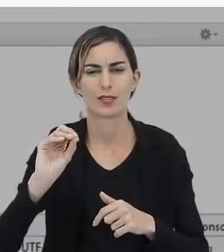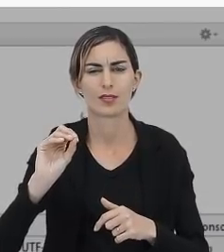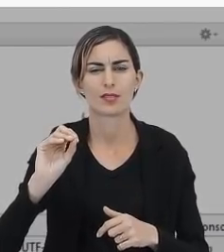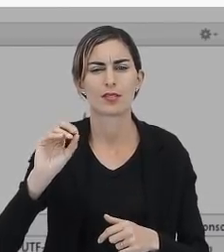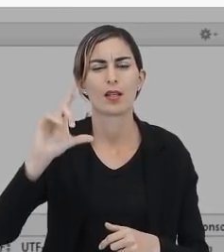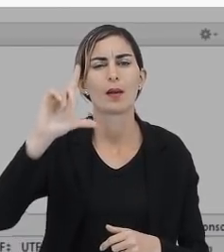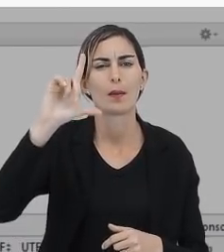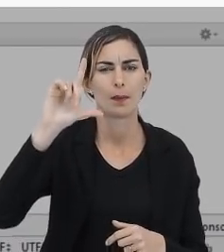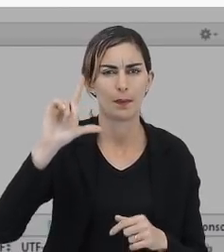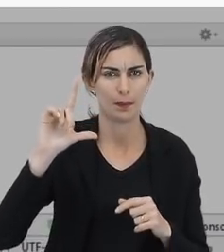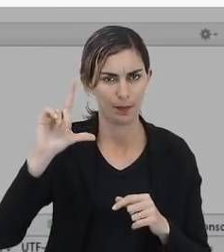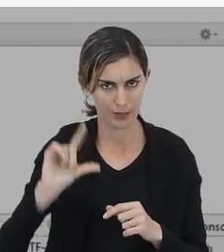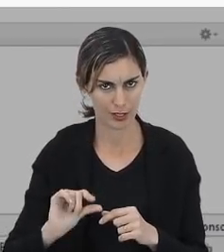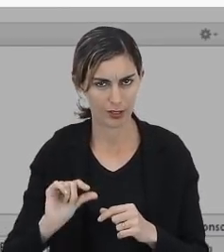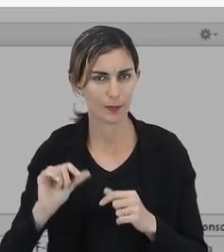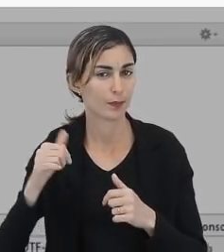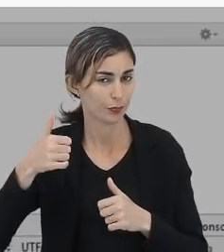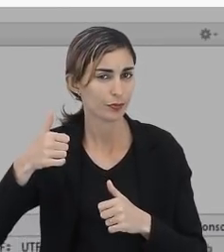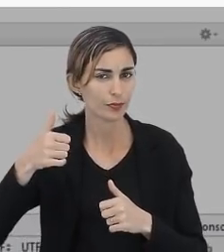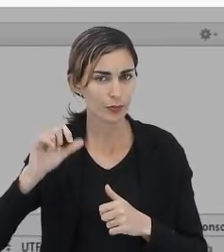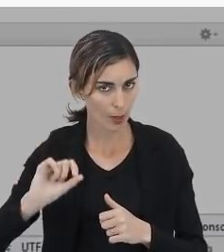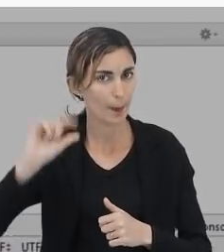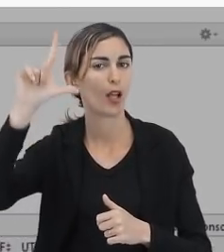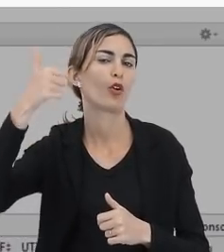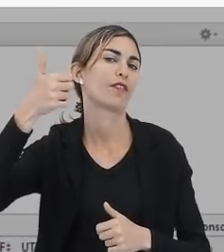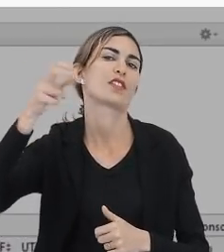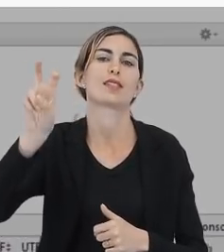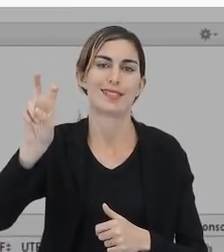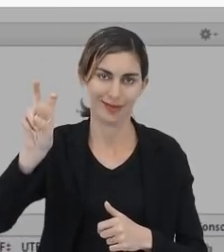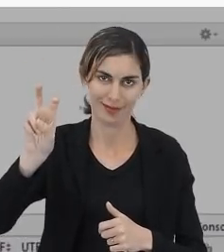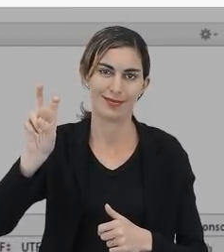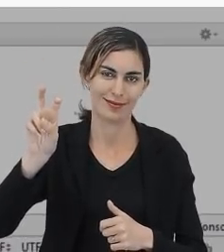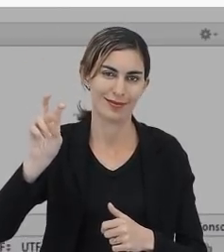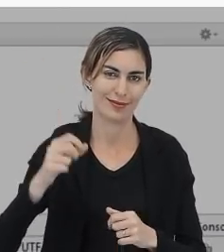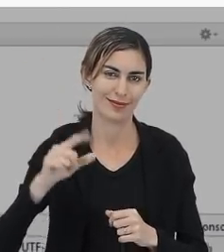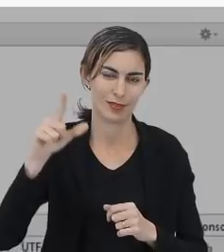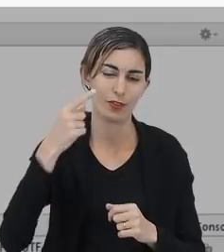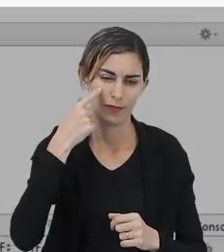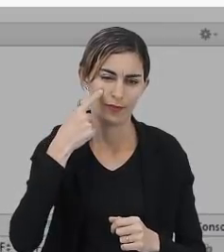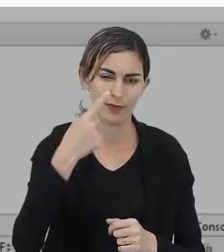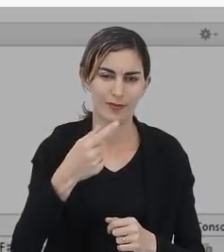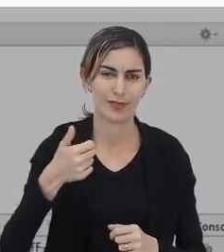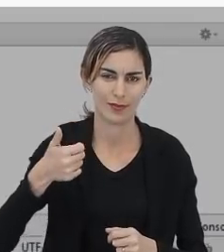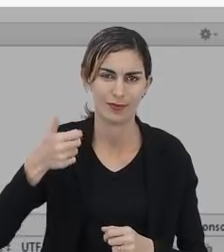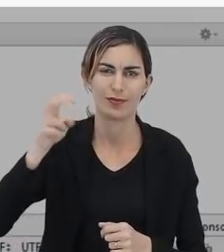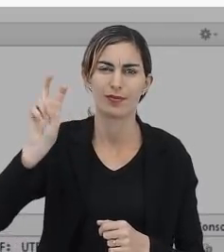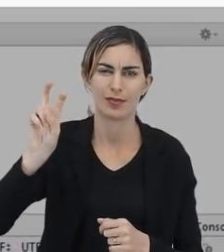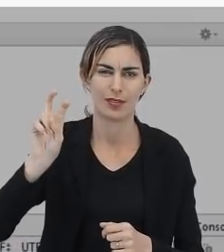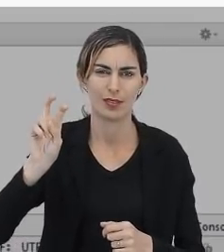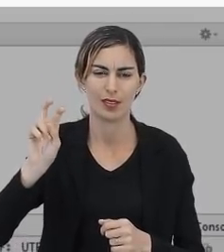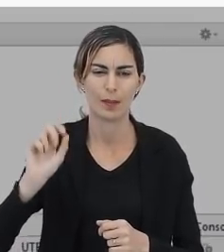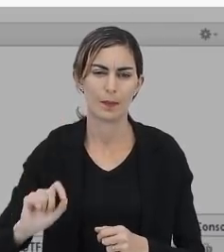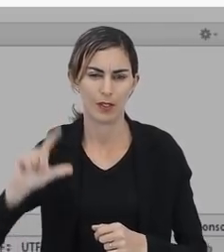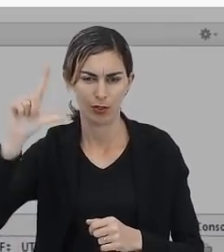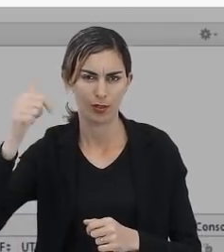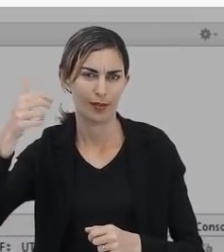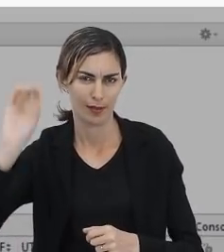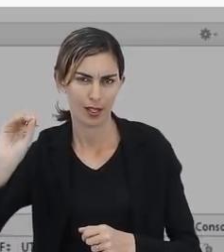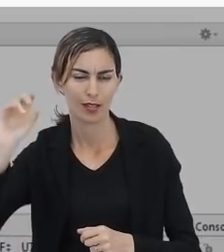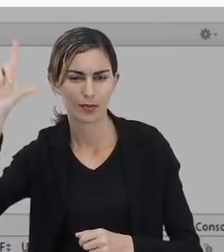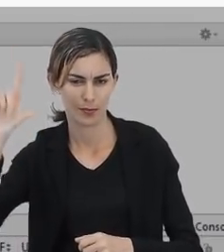ou melhor, maior que 25. Observe que ele verificou se era maior que 10